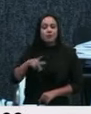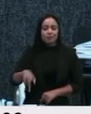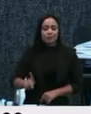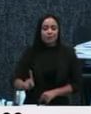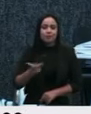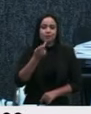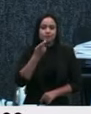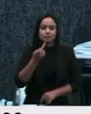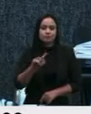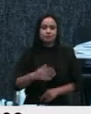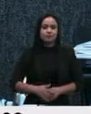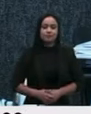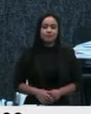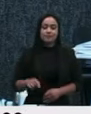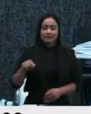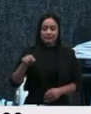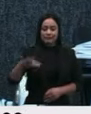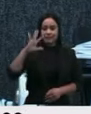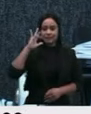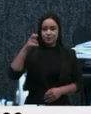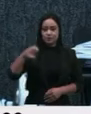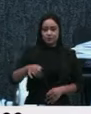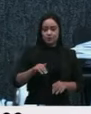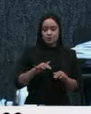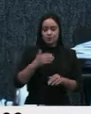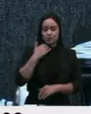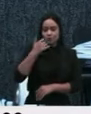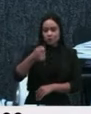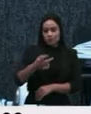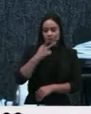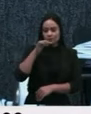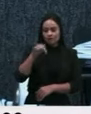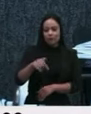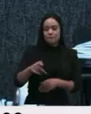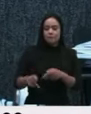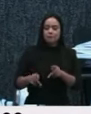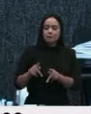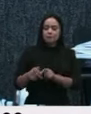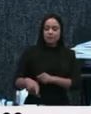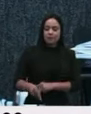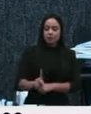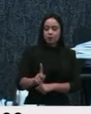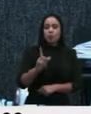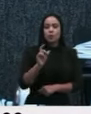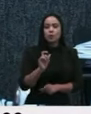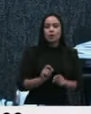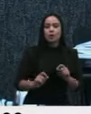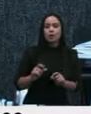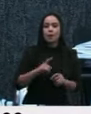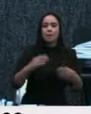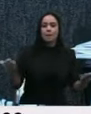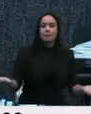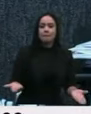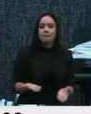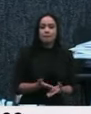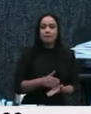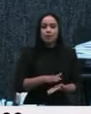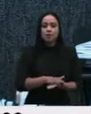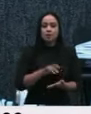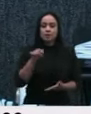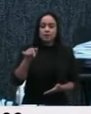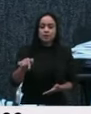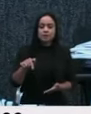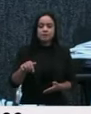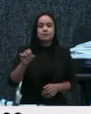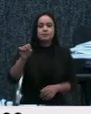proferido E essas decisões que o juiz suspeito havia proferido se deram em processos estes